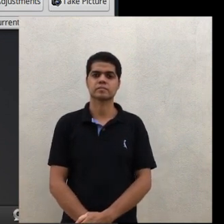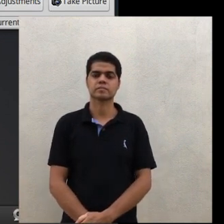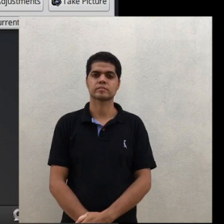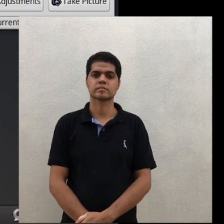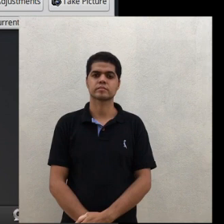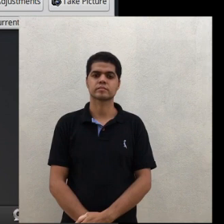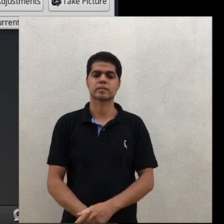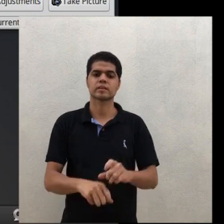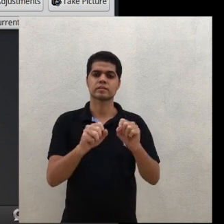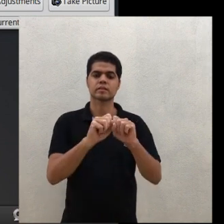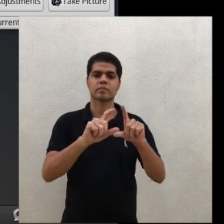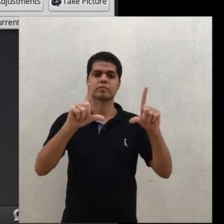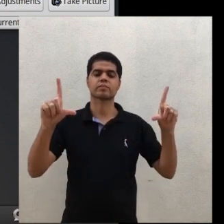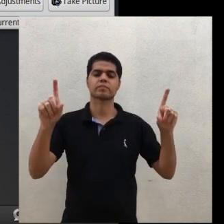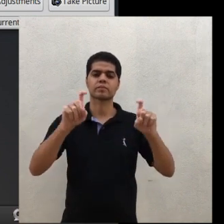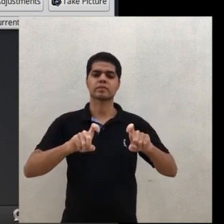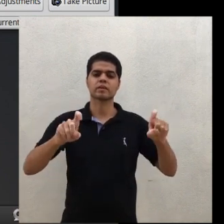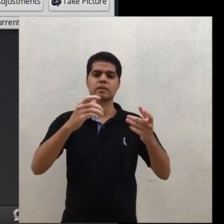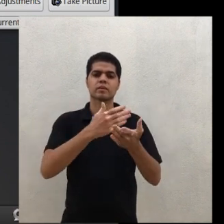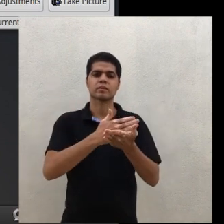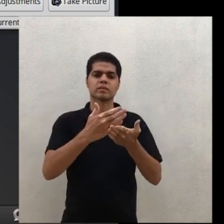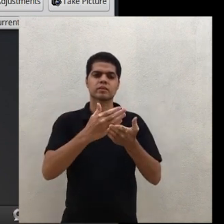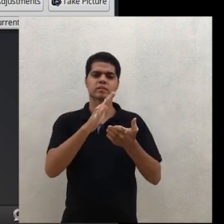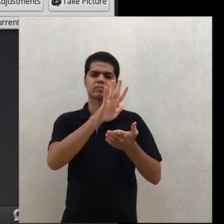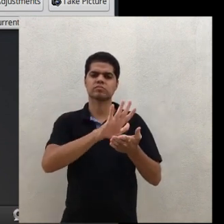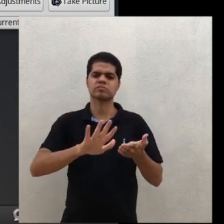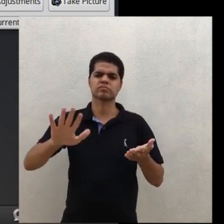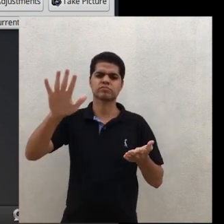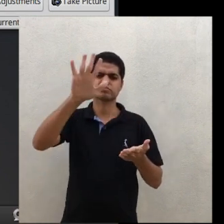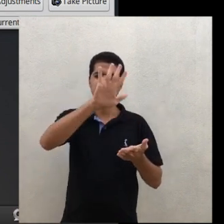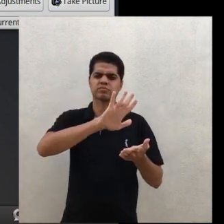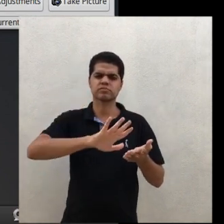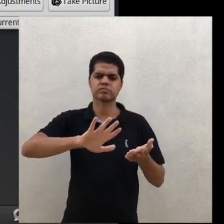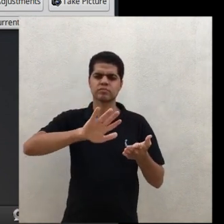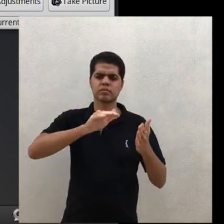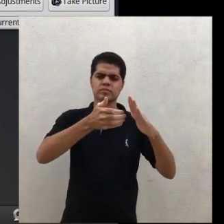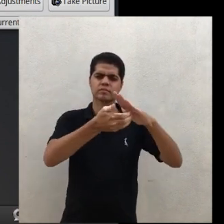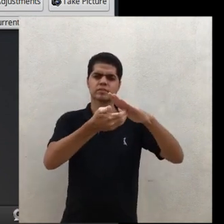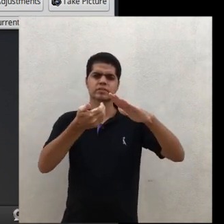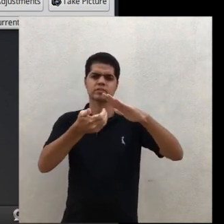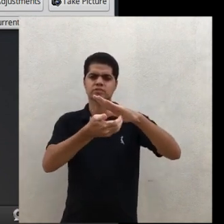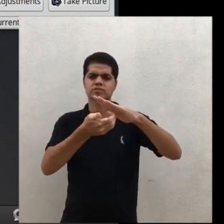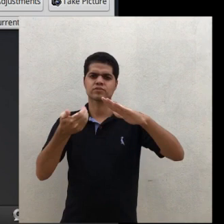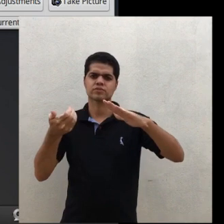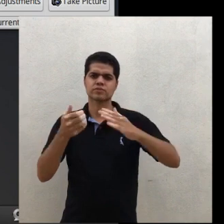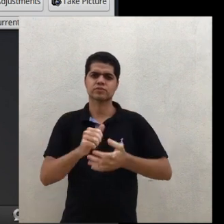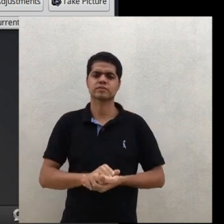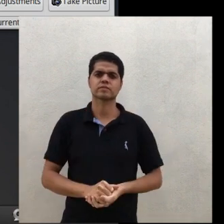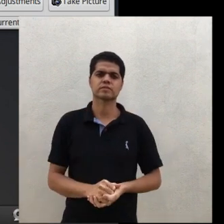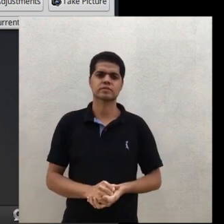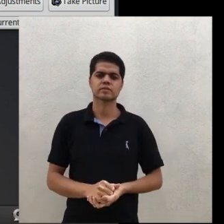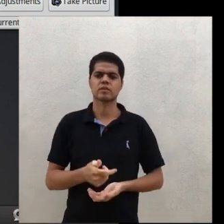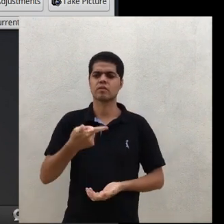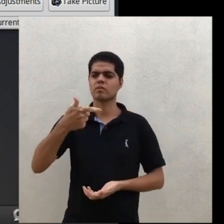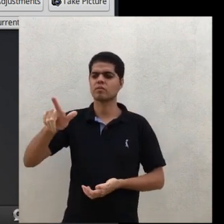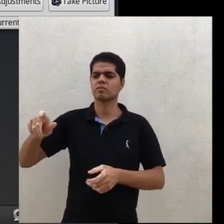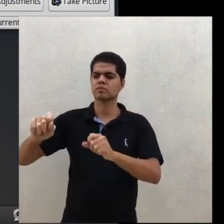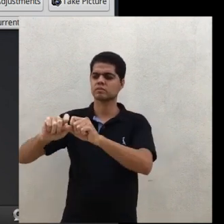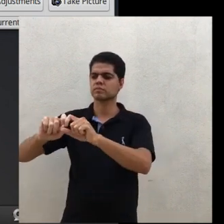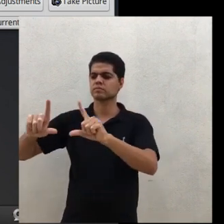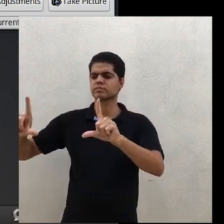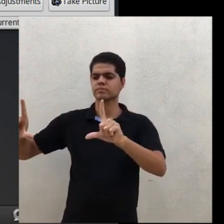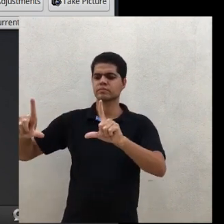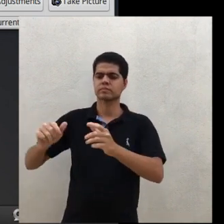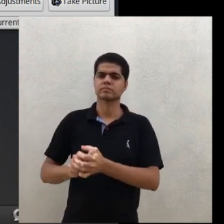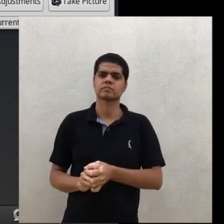ó? No nome, área de trabalho. Tá? Isso pode atrapalhar a execução desse código. Tá? Eu